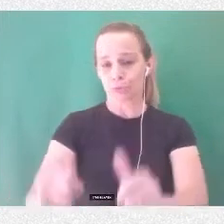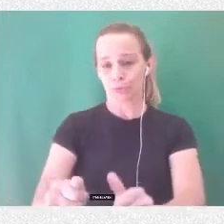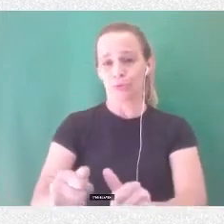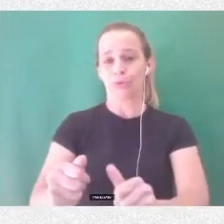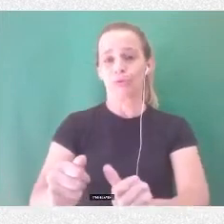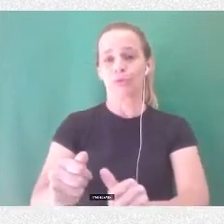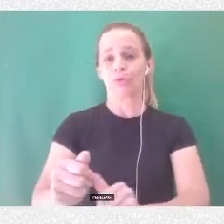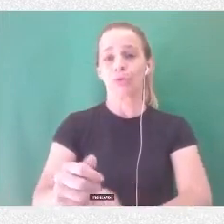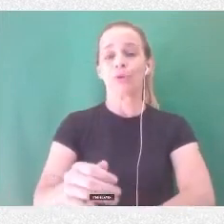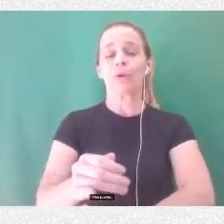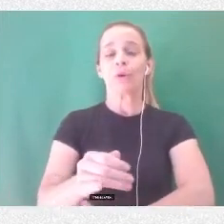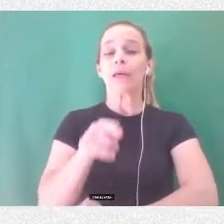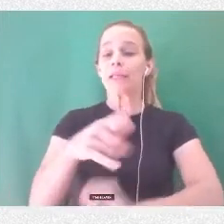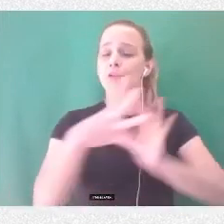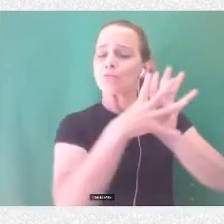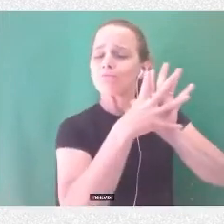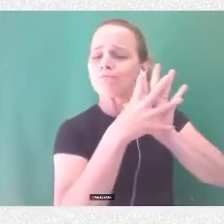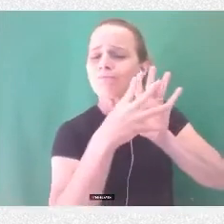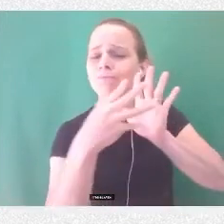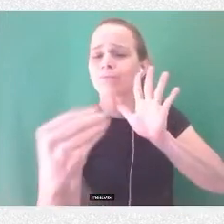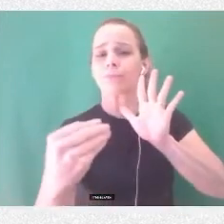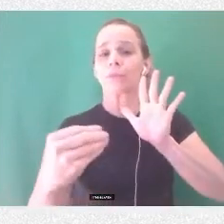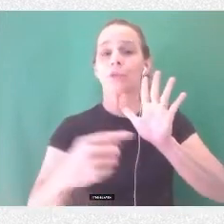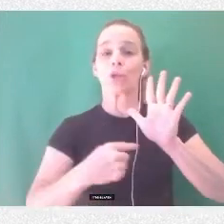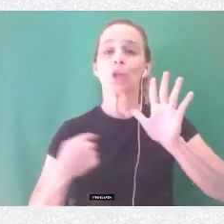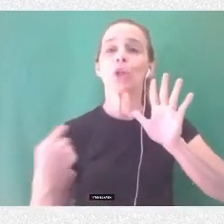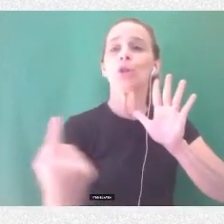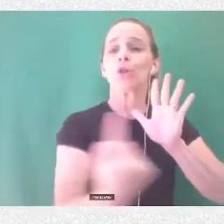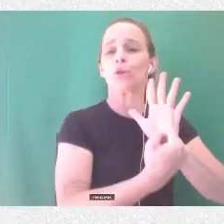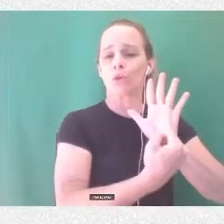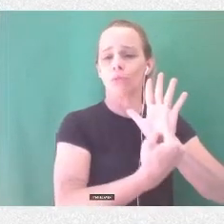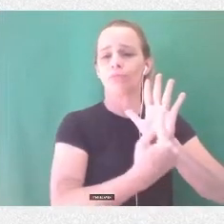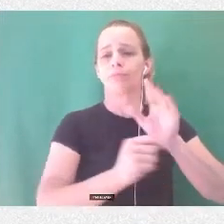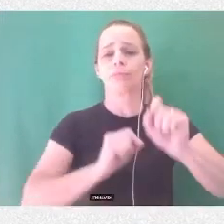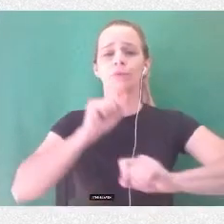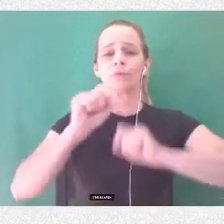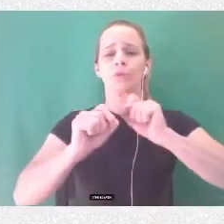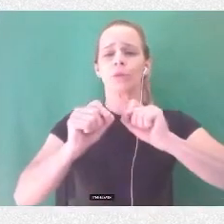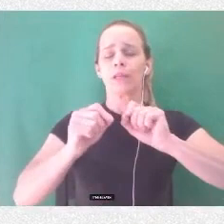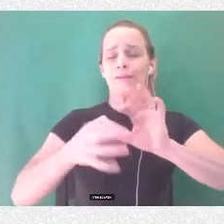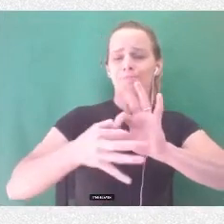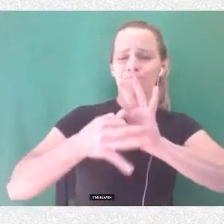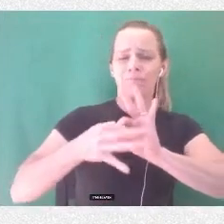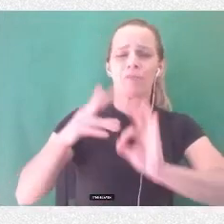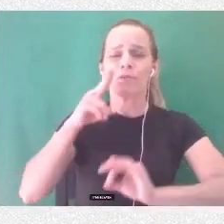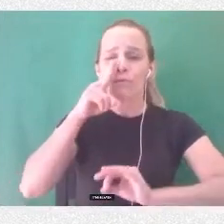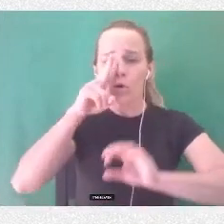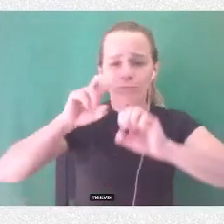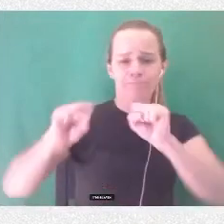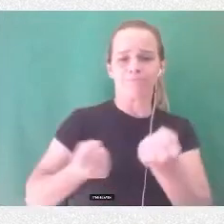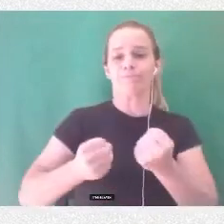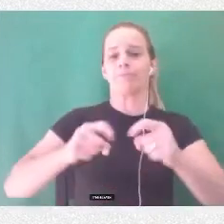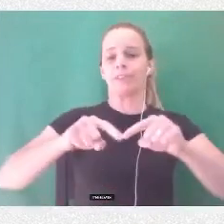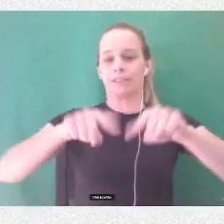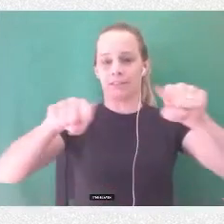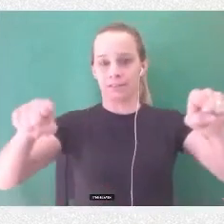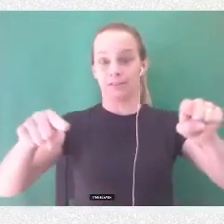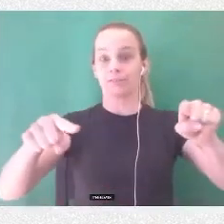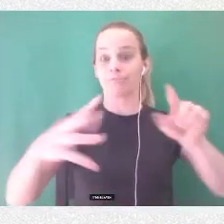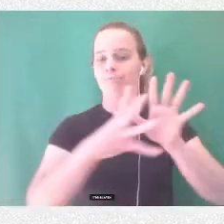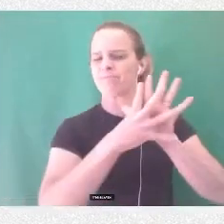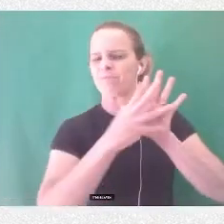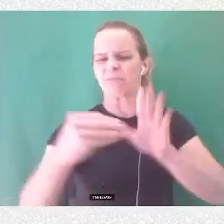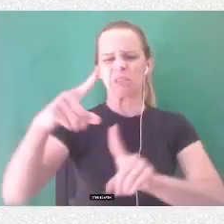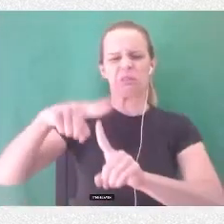que todos nós estamos dando do ponto de vista de unidade de forças em defesa da ciência. Toledo se sente